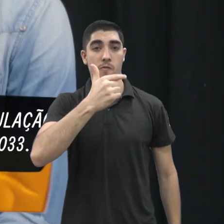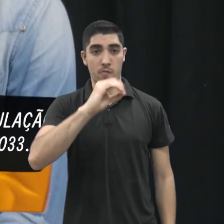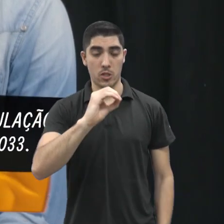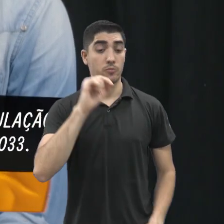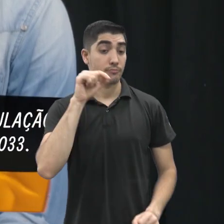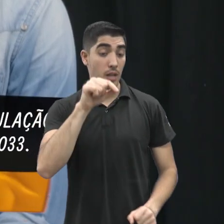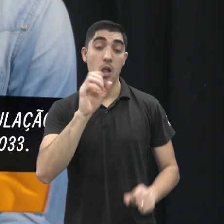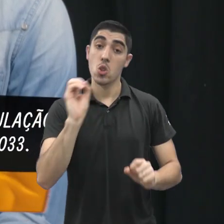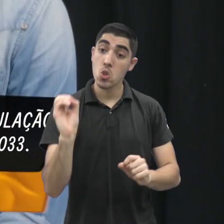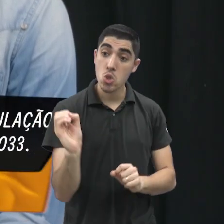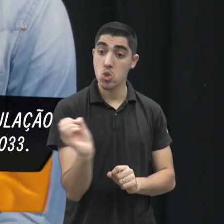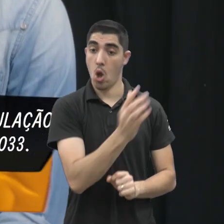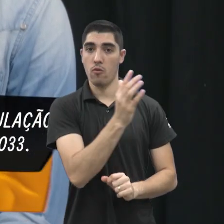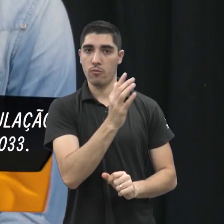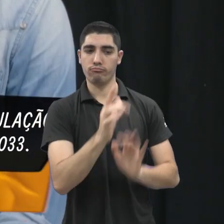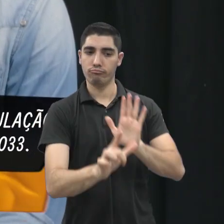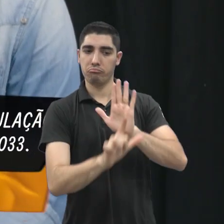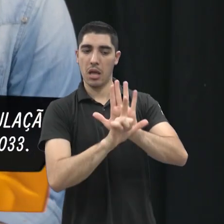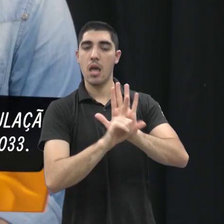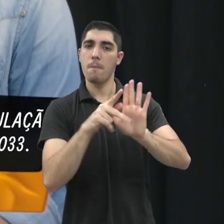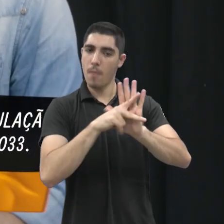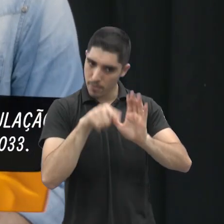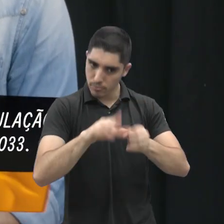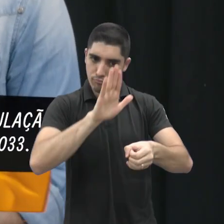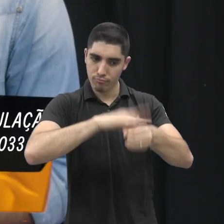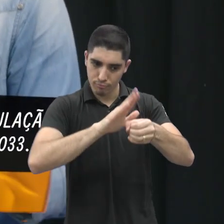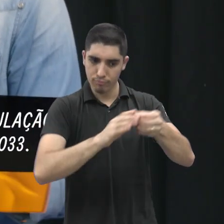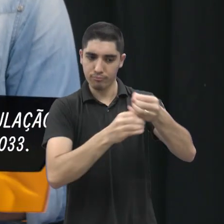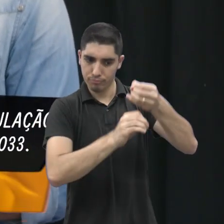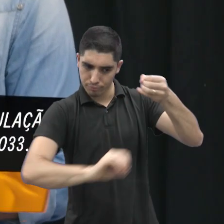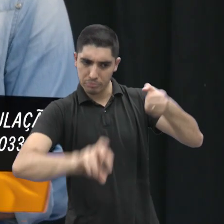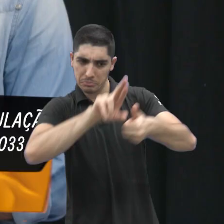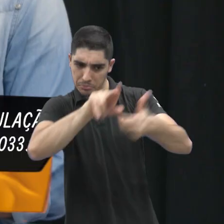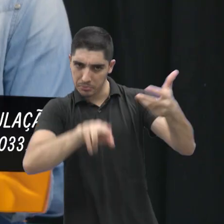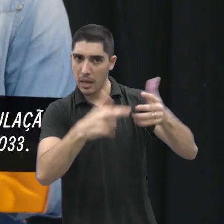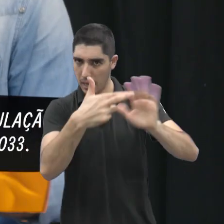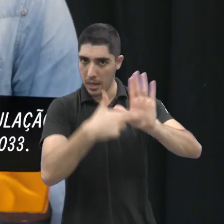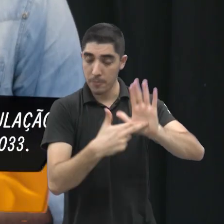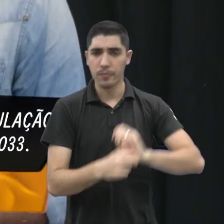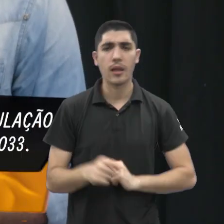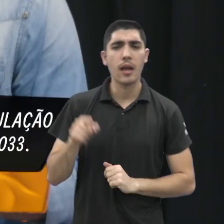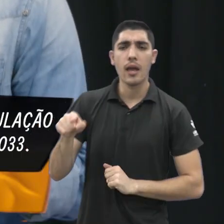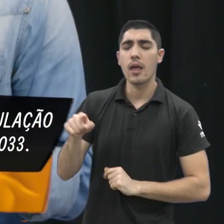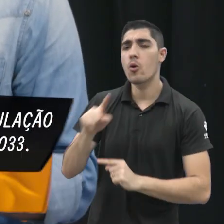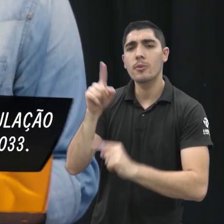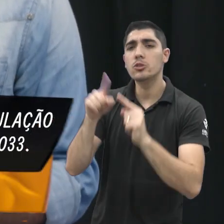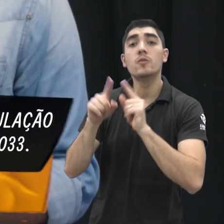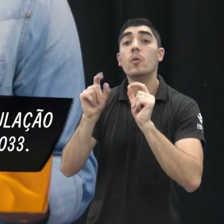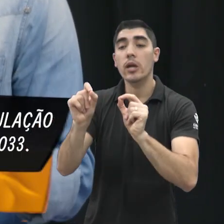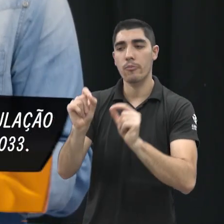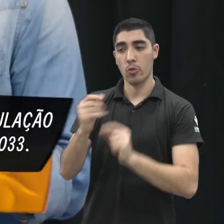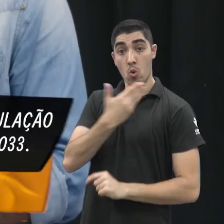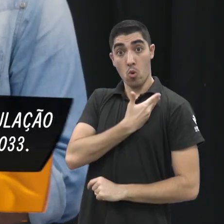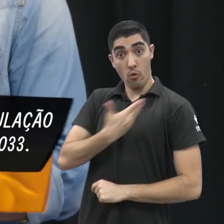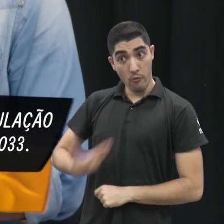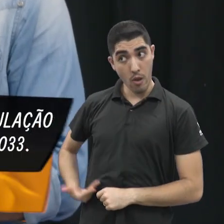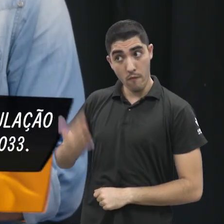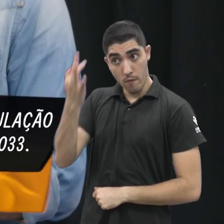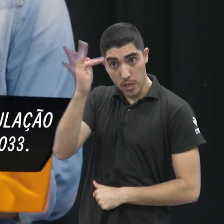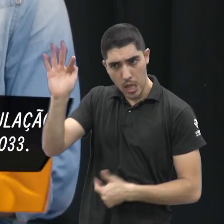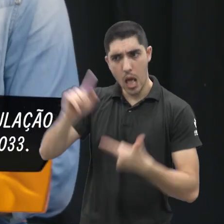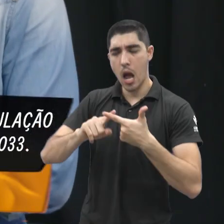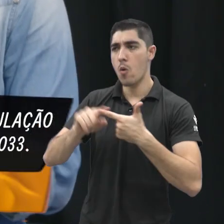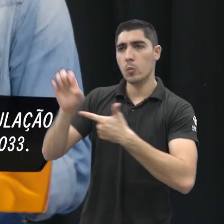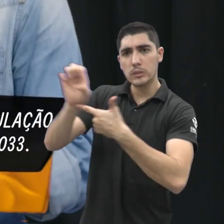do Marco Legal do Saneamento Básico. A ideia é simples: garantir que o governo federal, os estados, os municípios